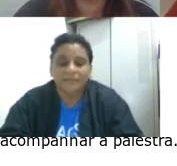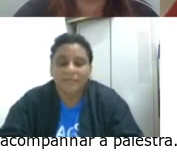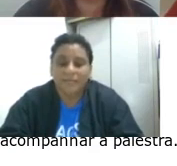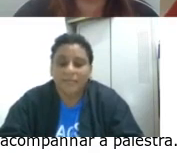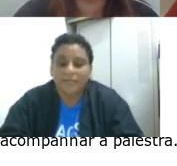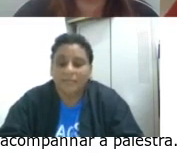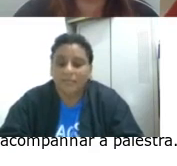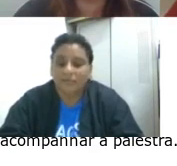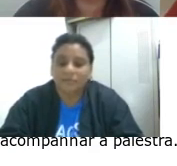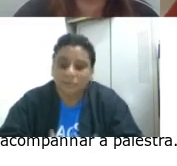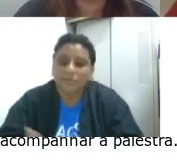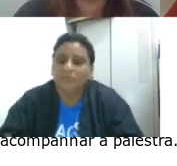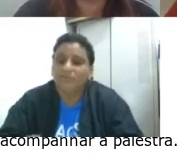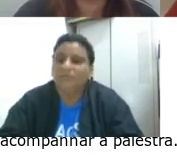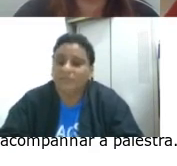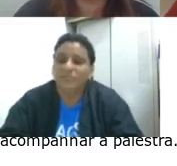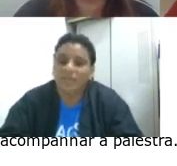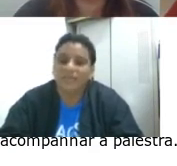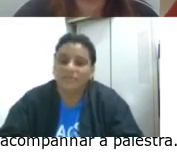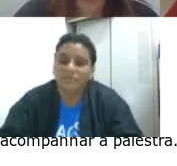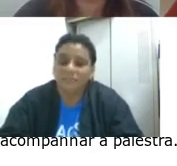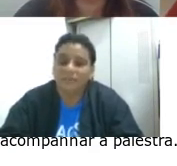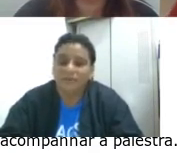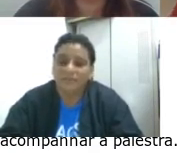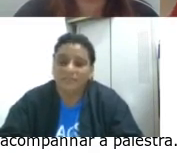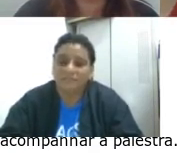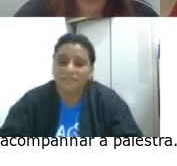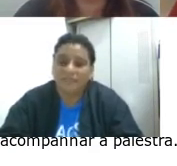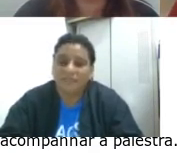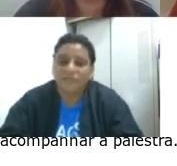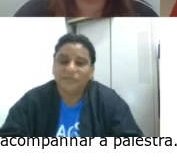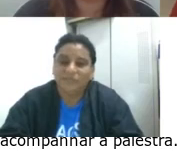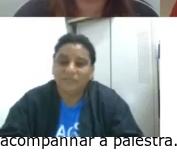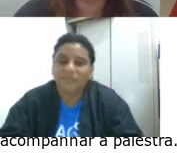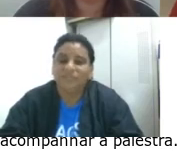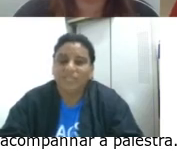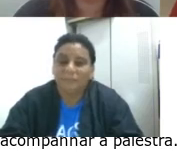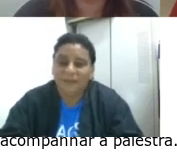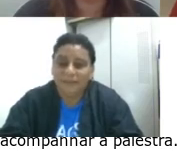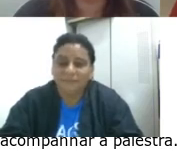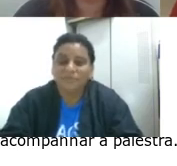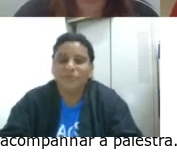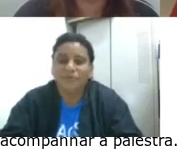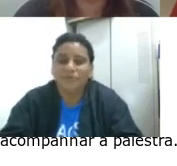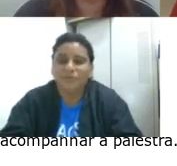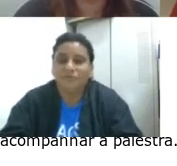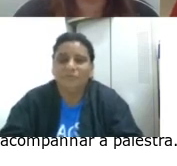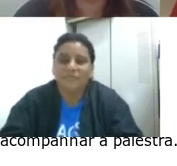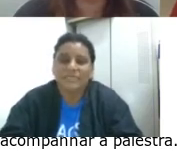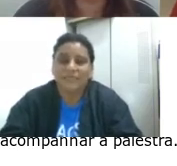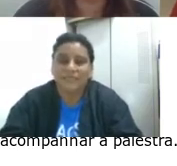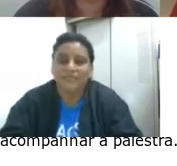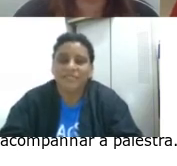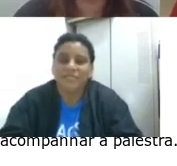que todo ano temos casos de tuberculose todo ano nos deparamos com com